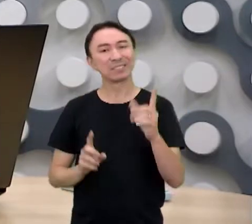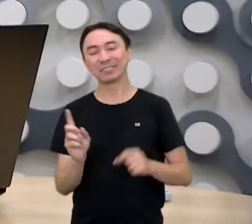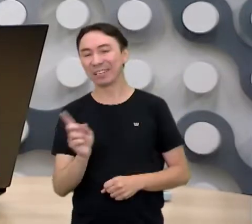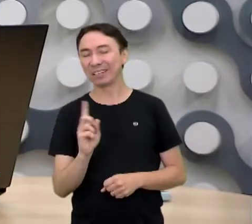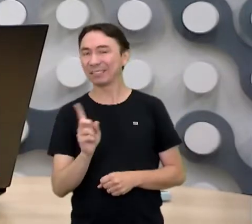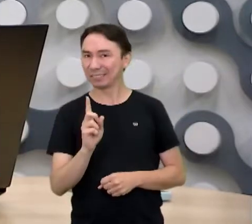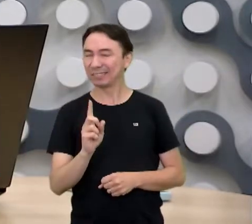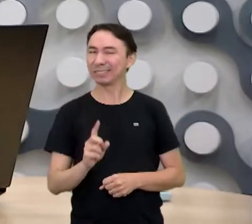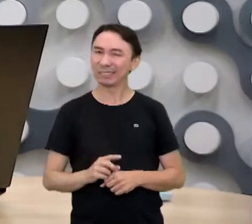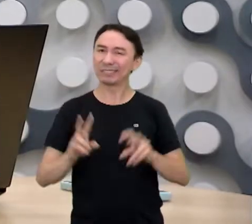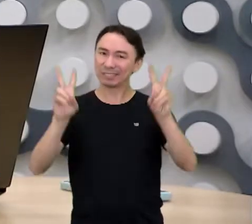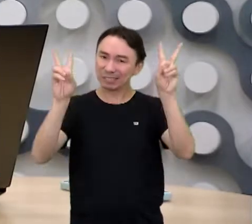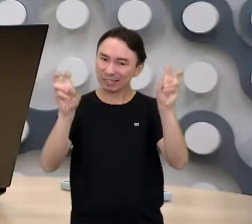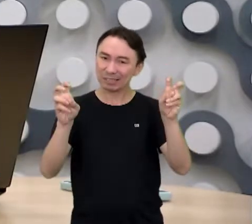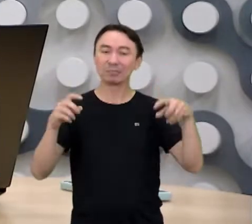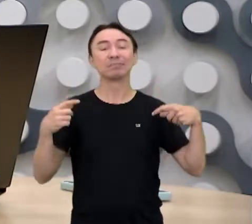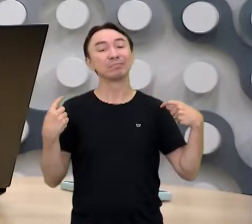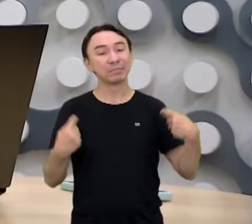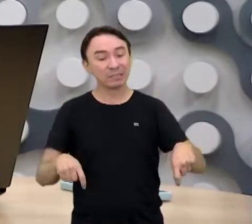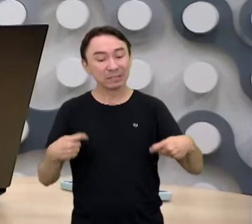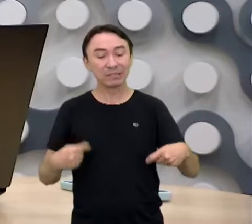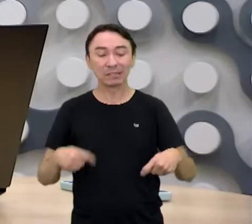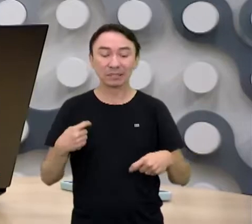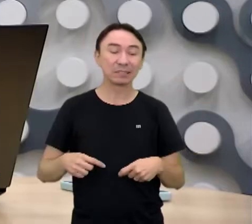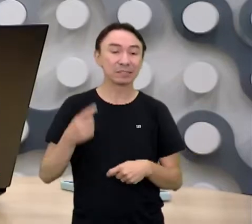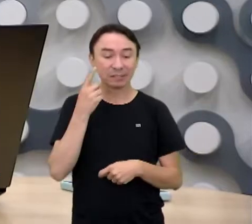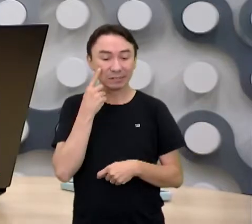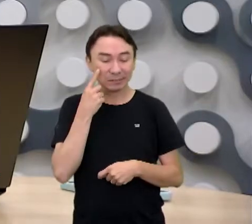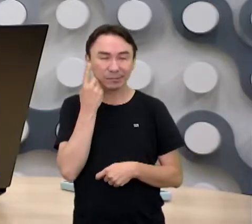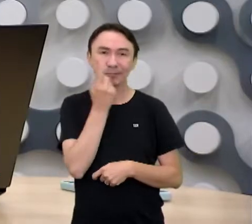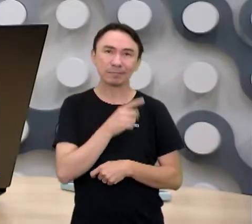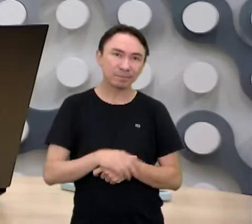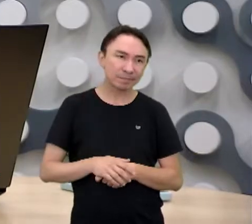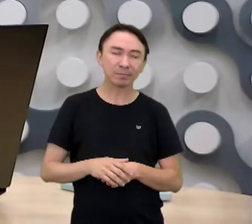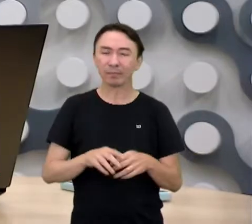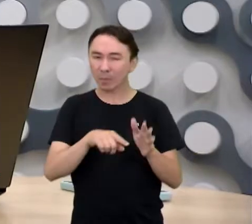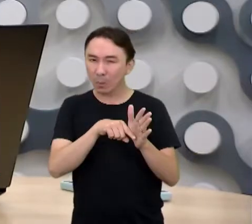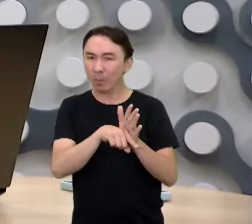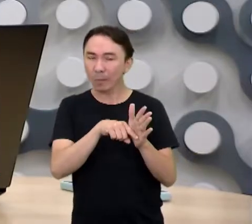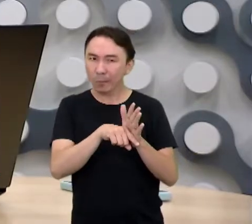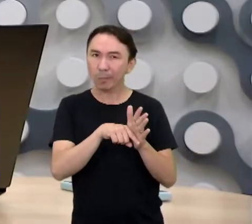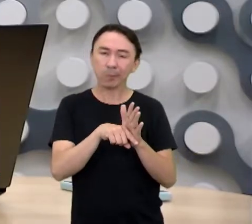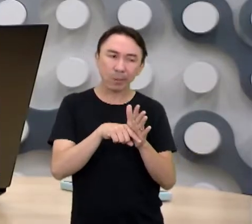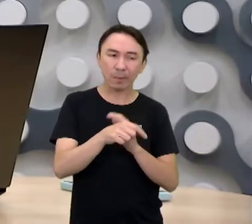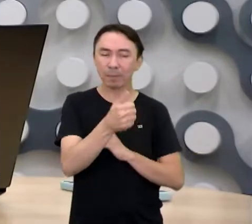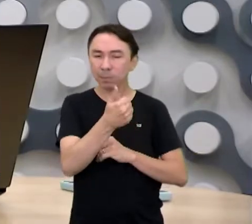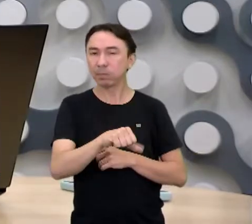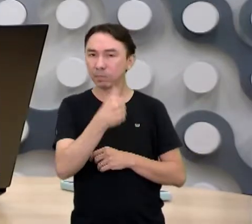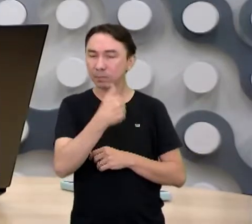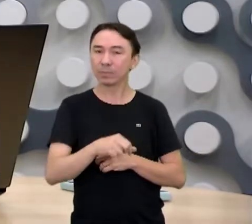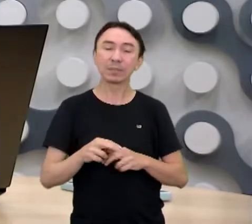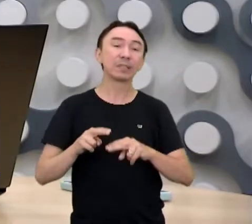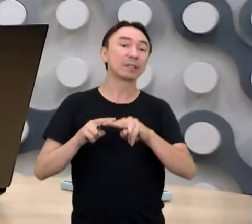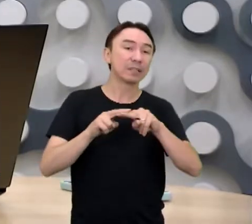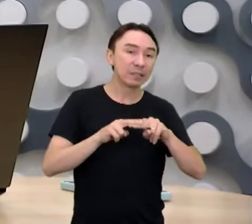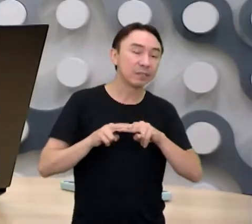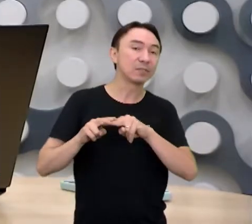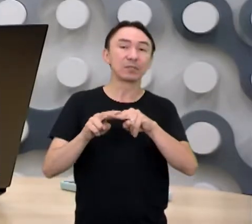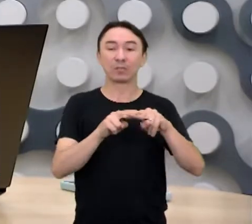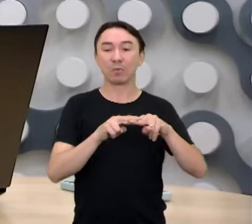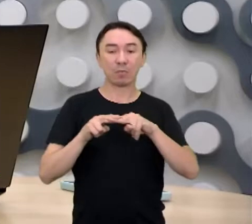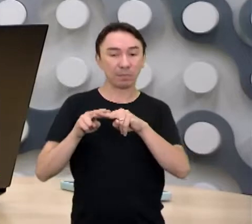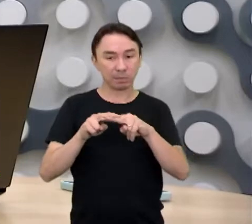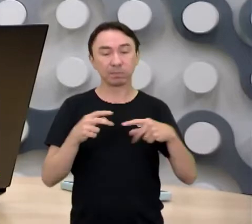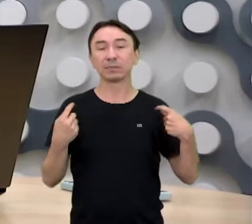que precisa, né, de uma análise, né, e precisa de uma revisão. Então eu achei interessante, né, nas duas últimas aulas, que é o